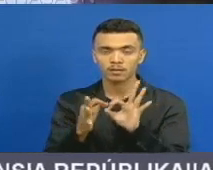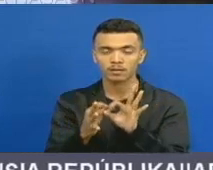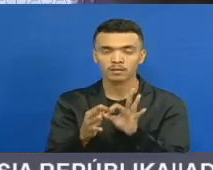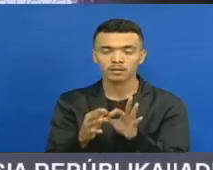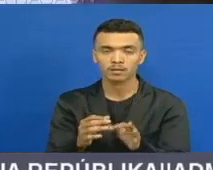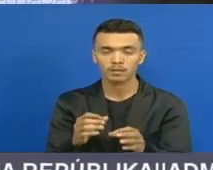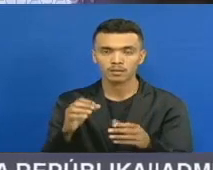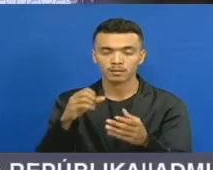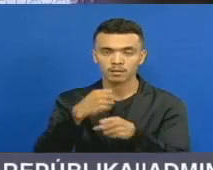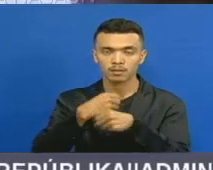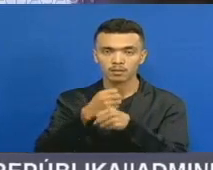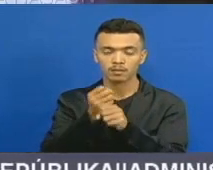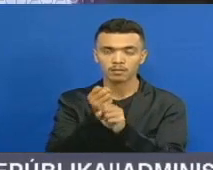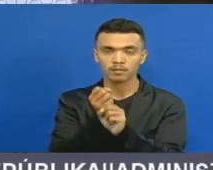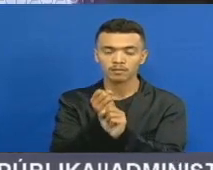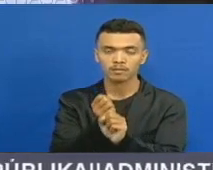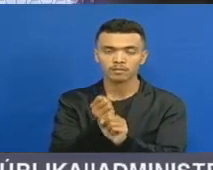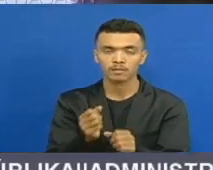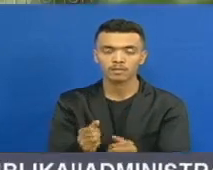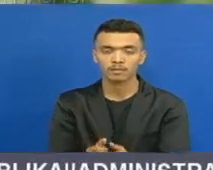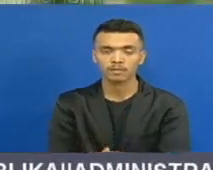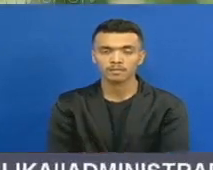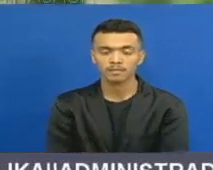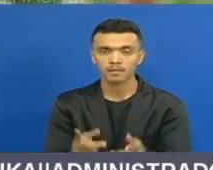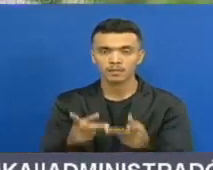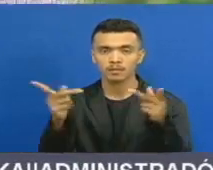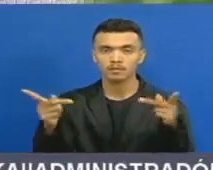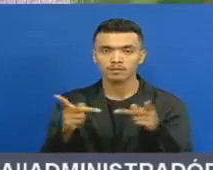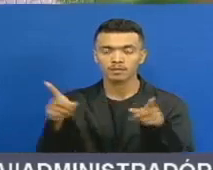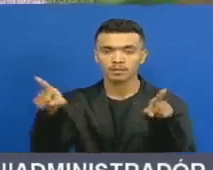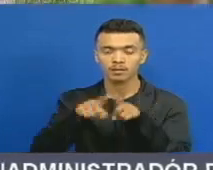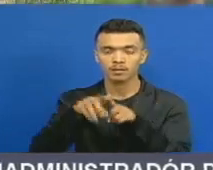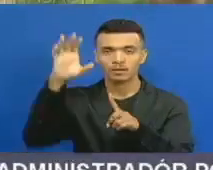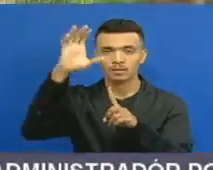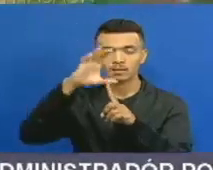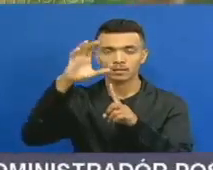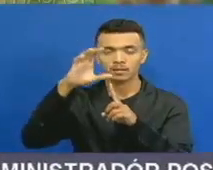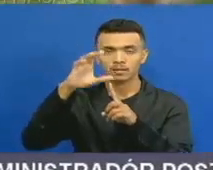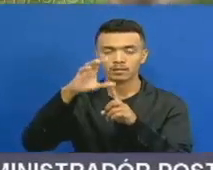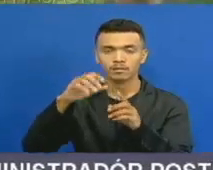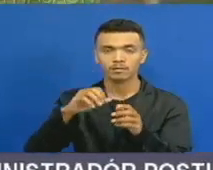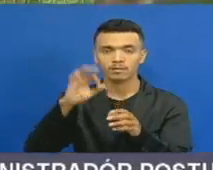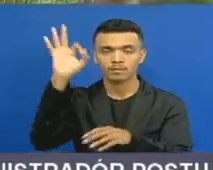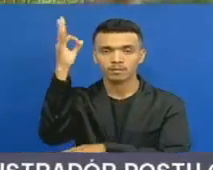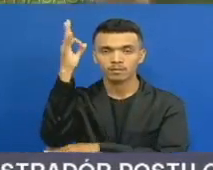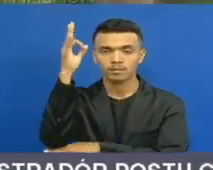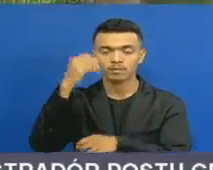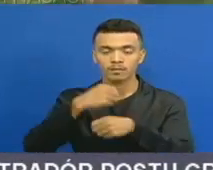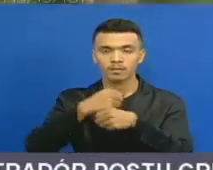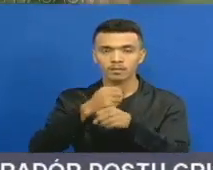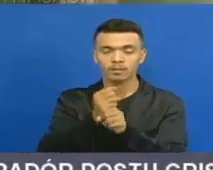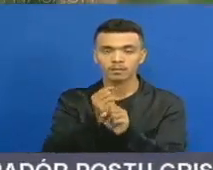gana, colidari no, contrari. Ia fati hanesan sefi departamentu territorial Floresta Cafe no